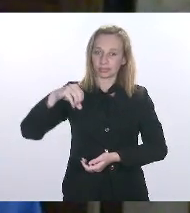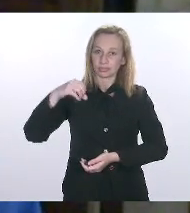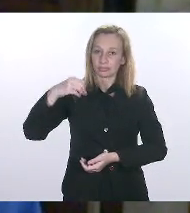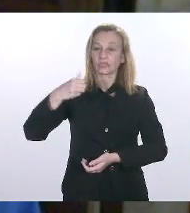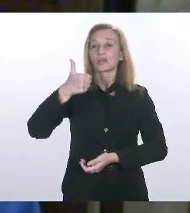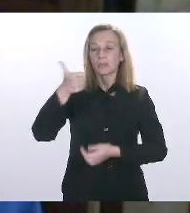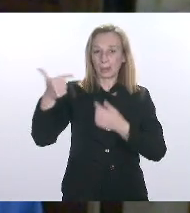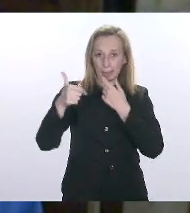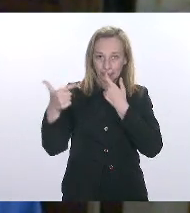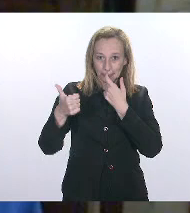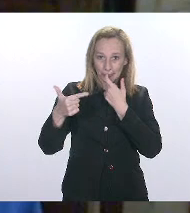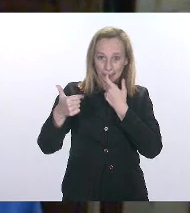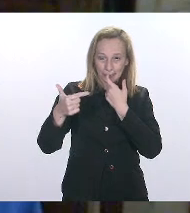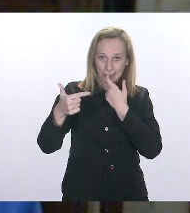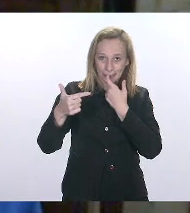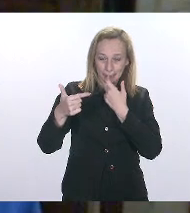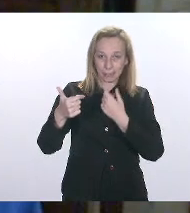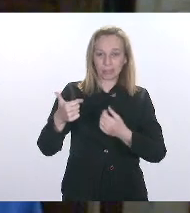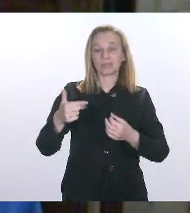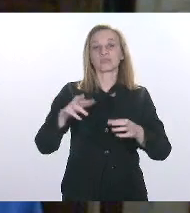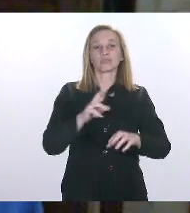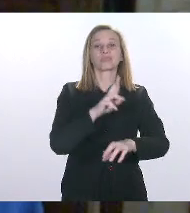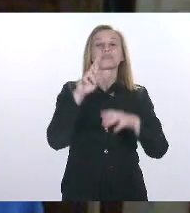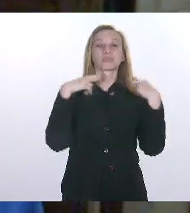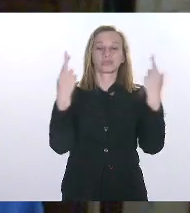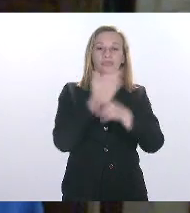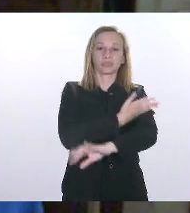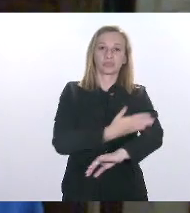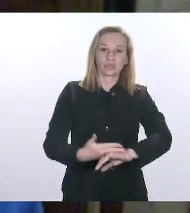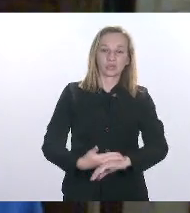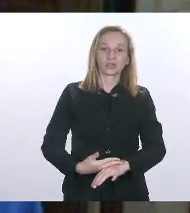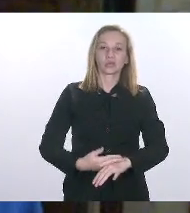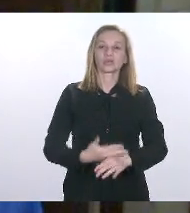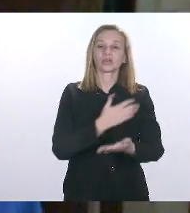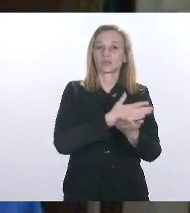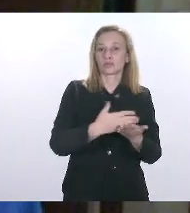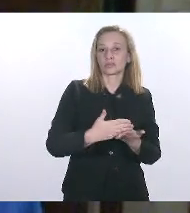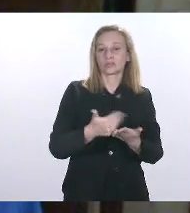312ª sessão extraordinária, que, iniciada às